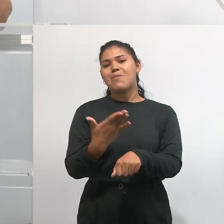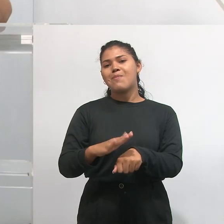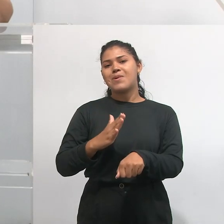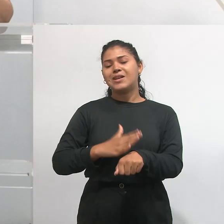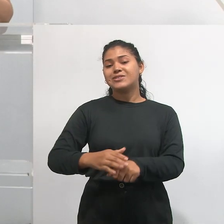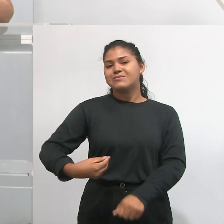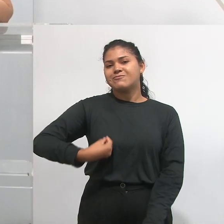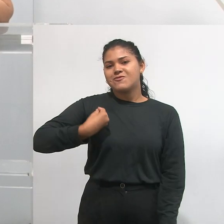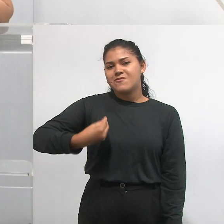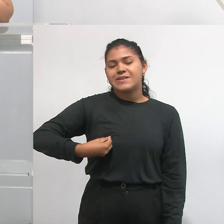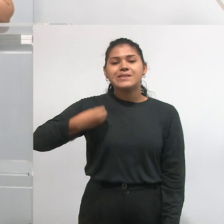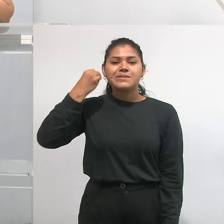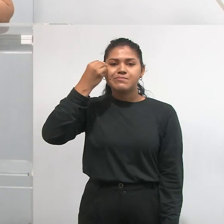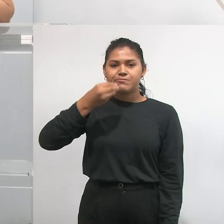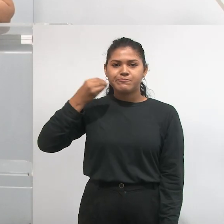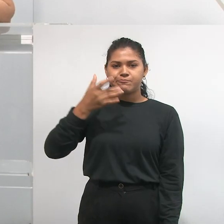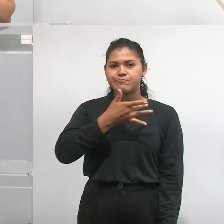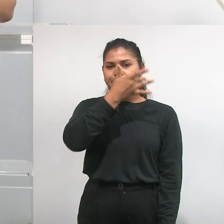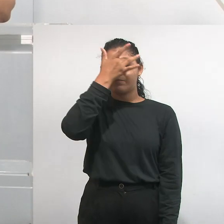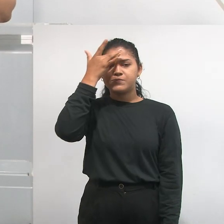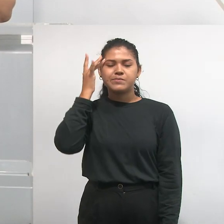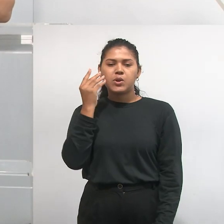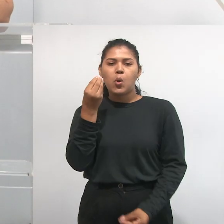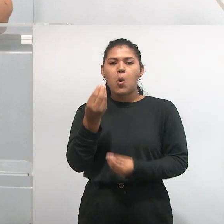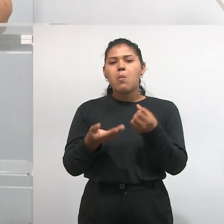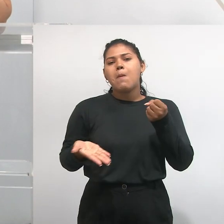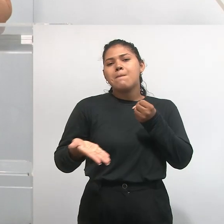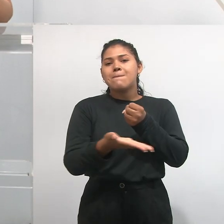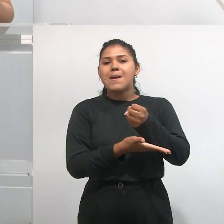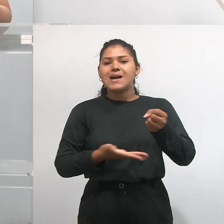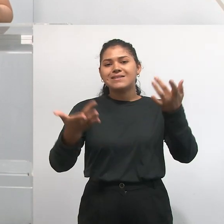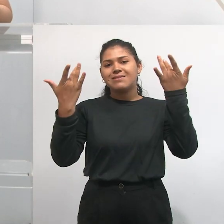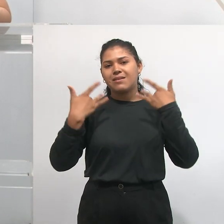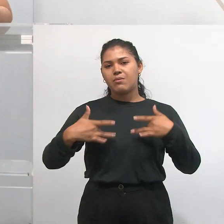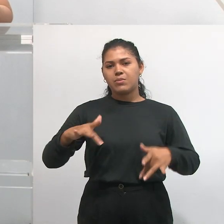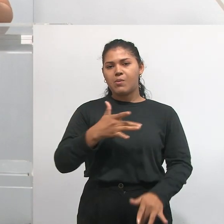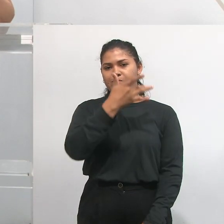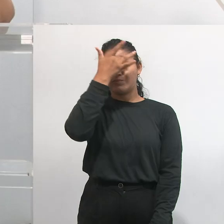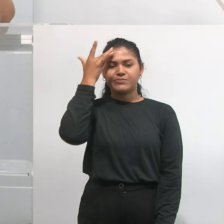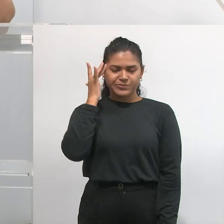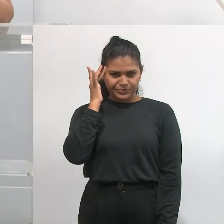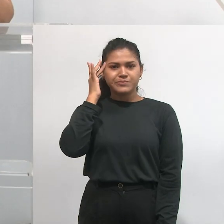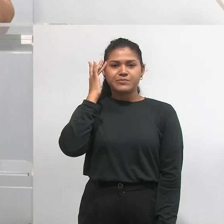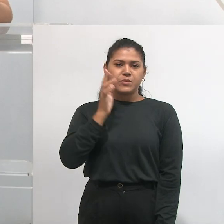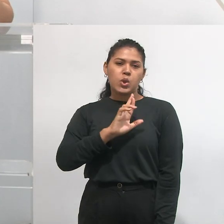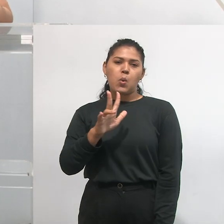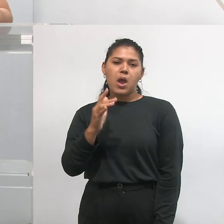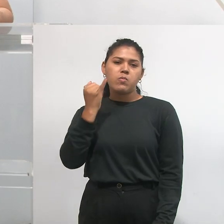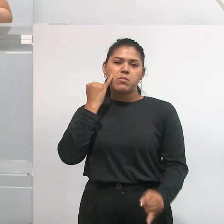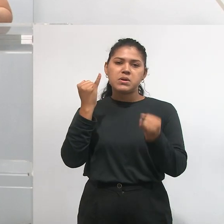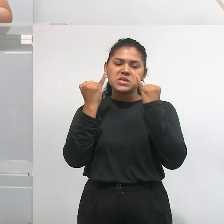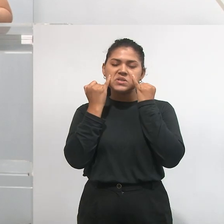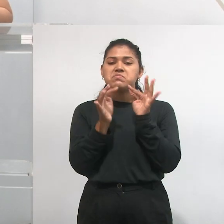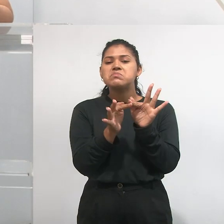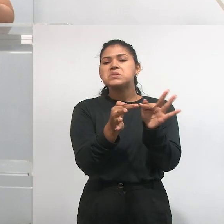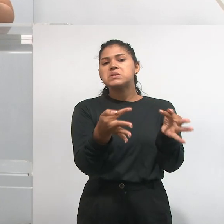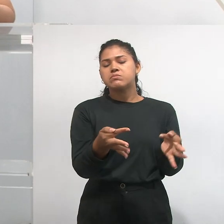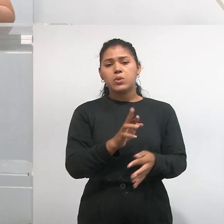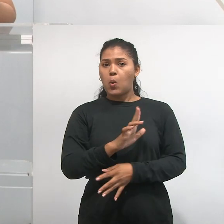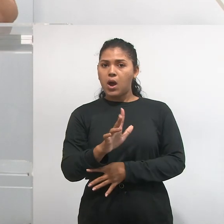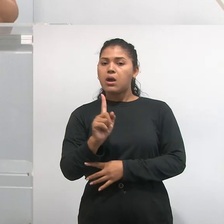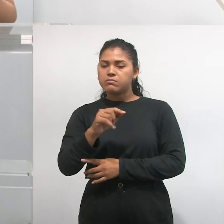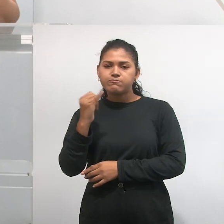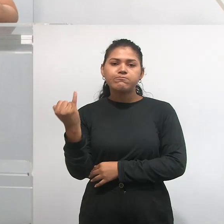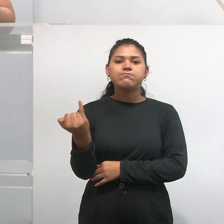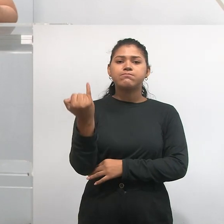Aqueles conhecimentos que são da base do conhecimento natural do ser humano, eles não são descartáveis. Eles são